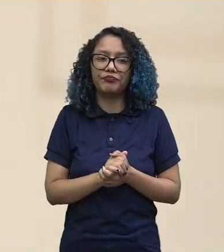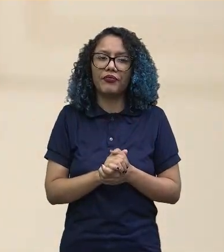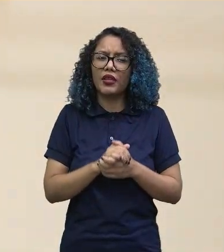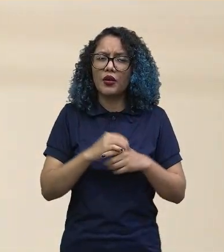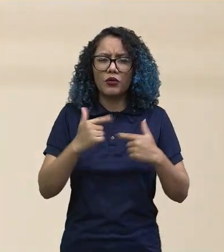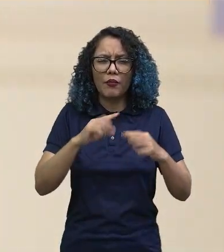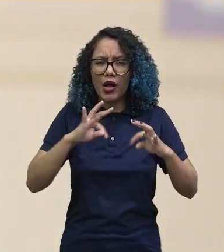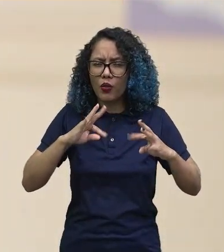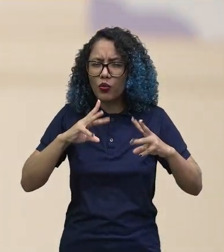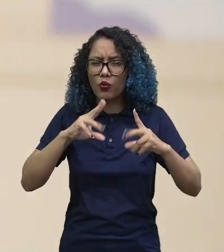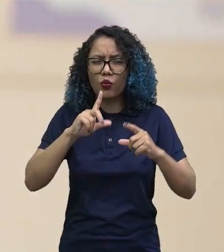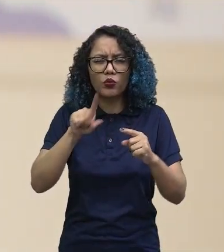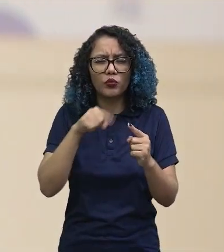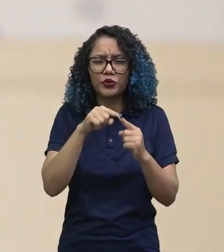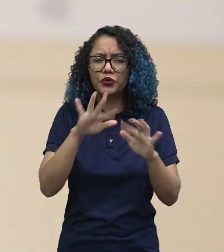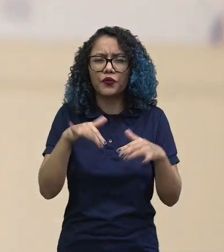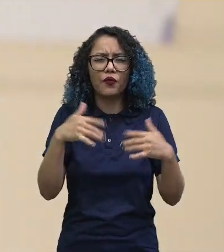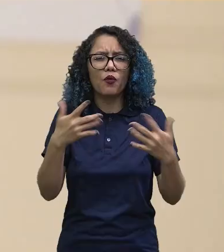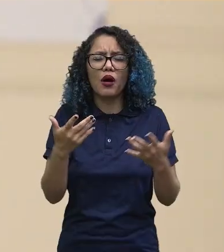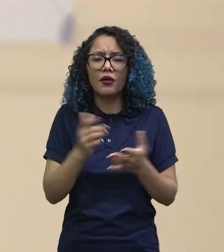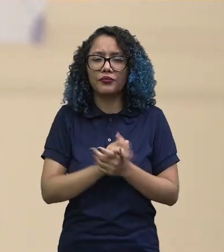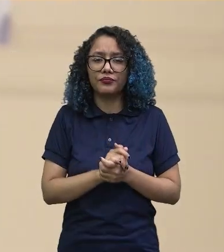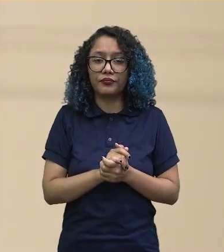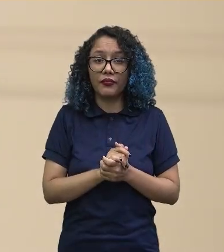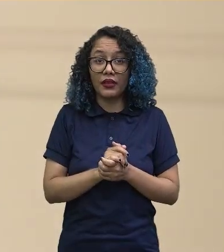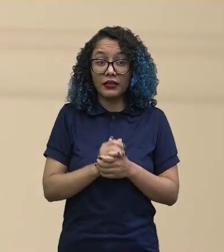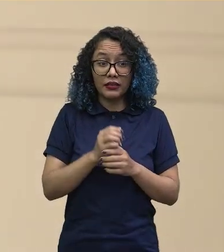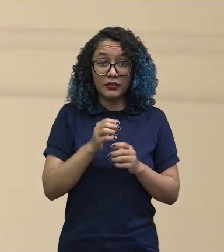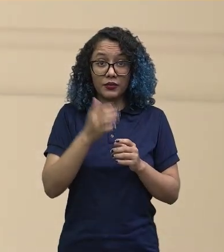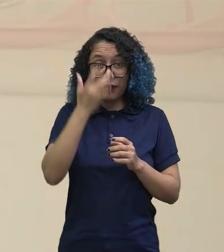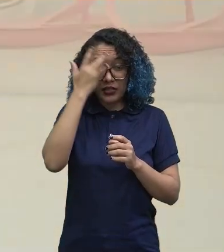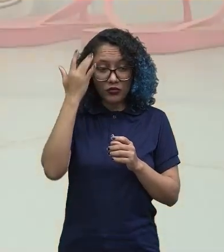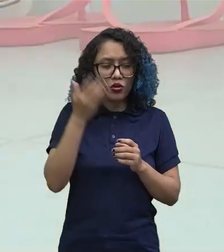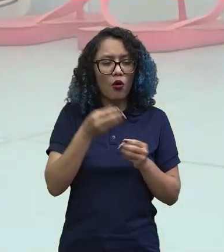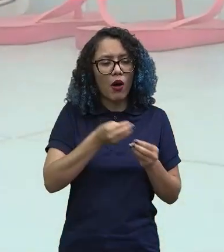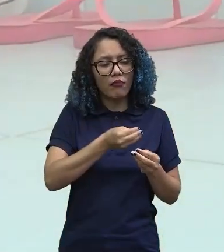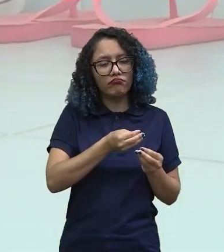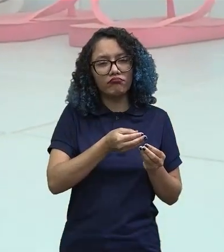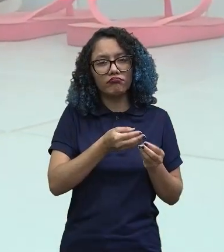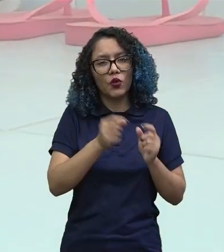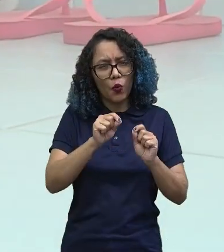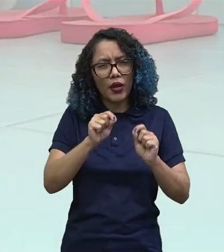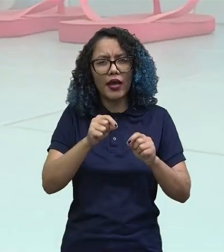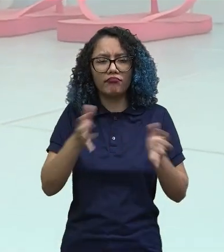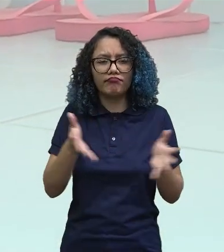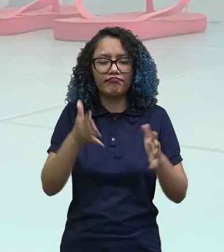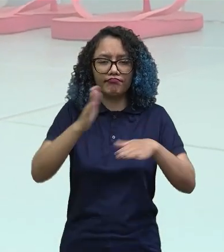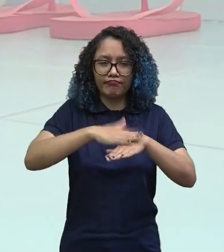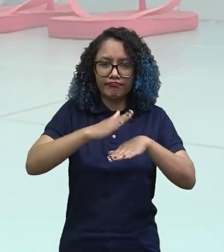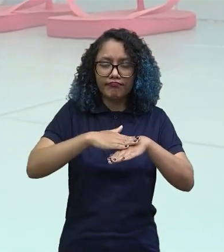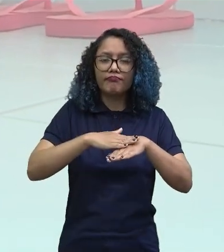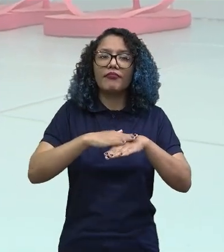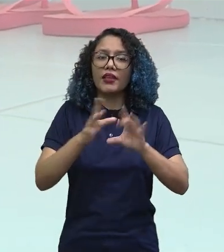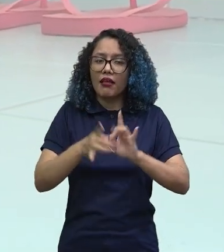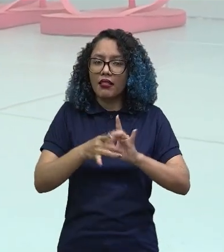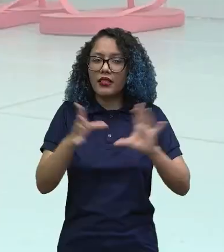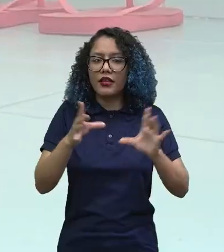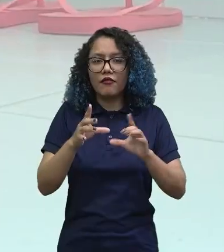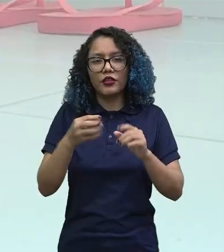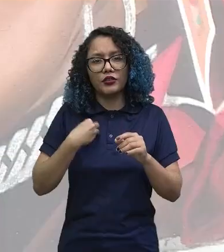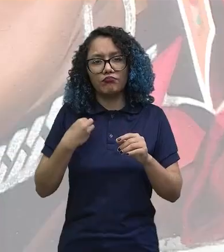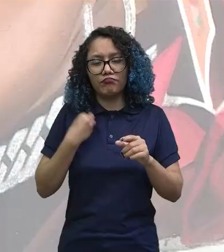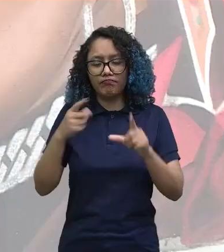todo, o objetivo, é encaminhar essas pessoas para que elas tenham autonomia e independência para fazerem melhores escolhas de